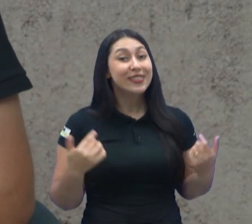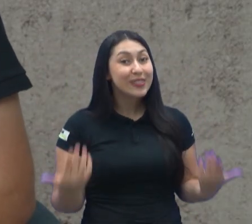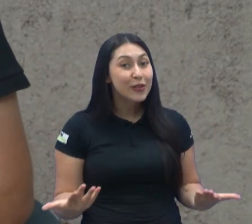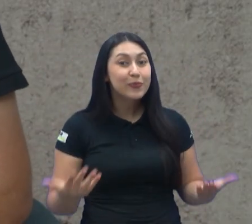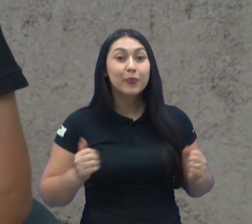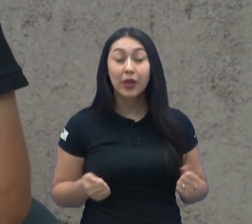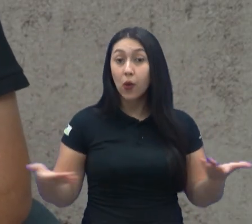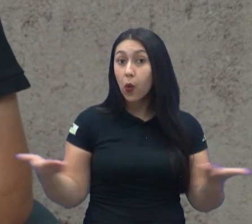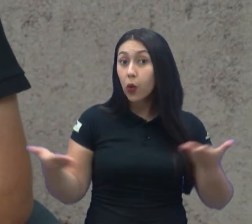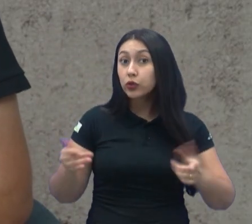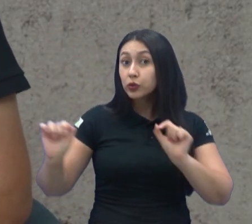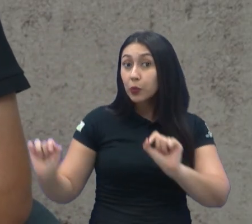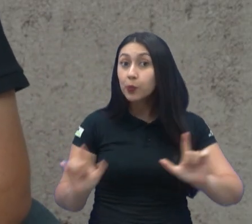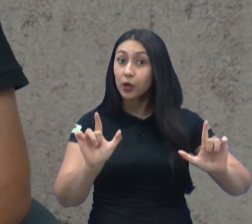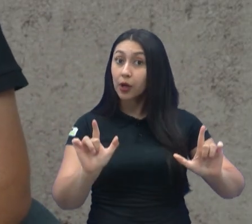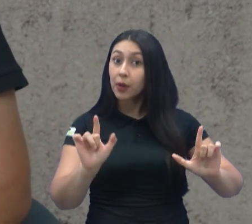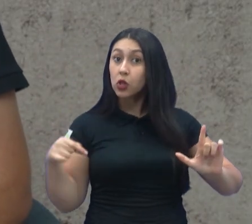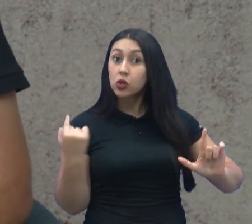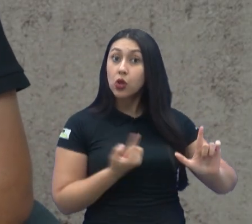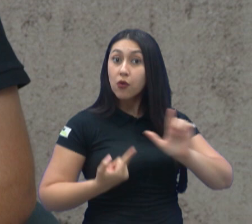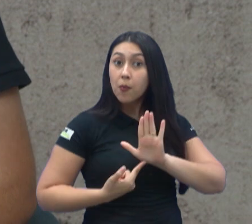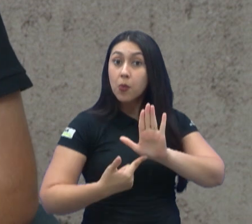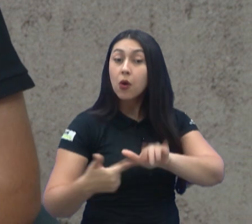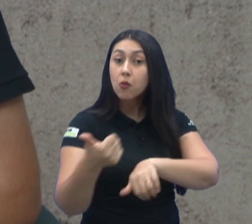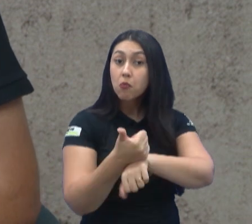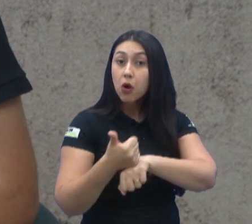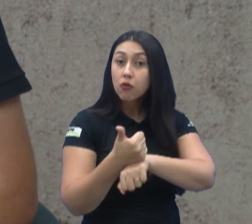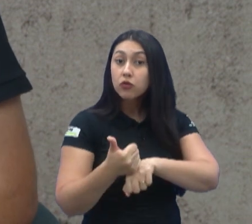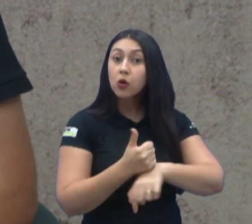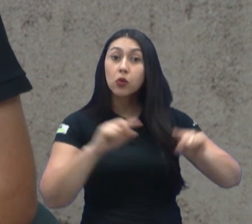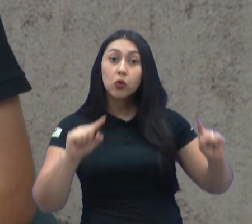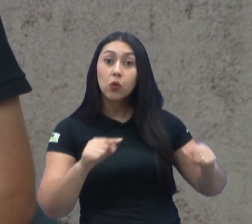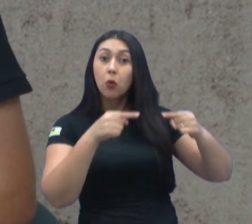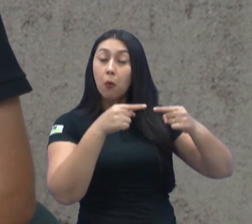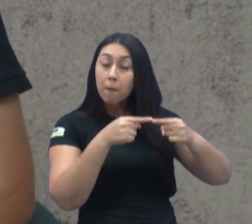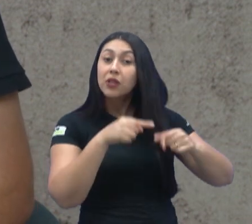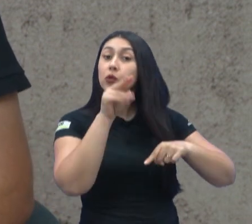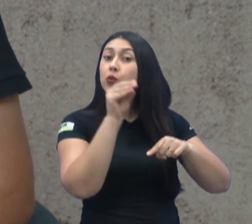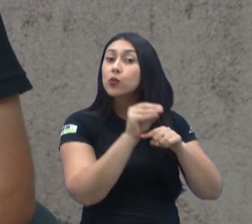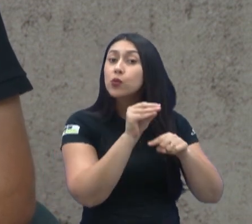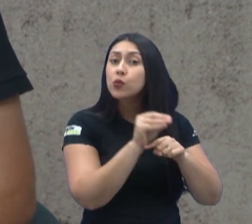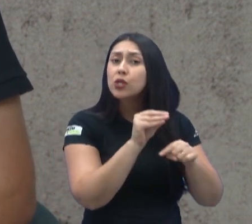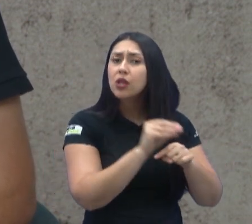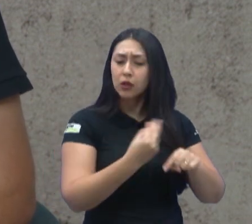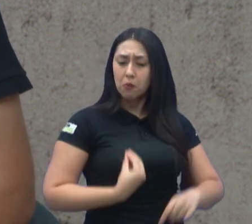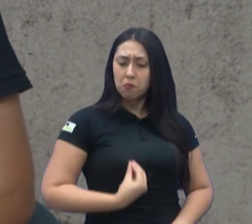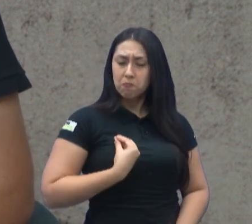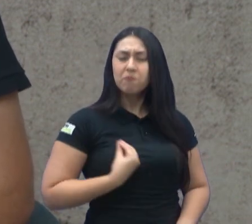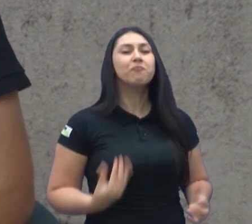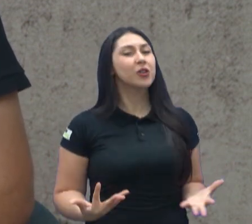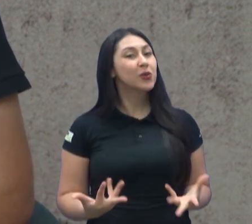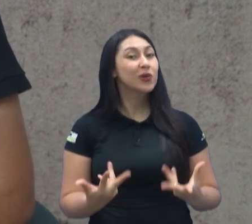programa de hoje a gente vai conhecer uma profissão que tem tudo a ver com cuidado, qualidade de vida